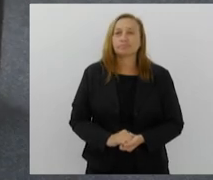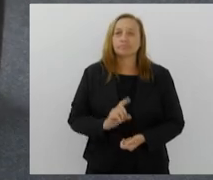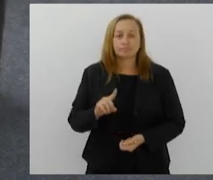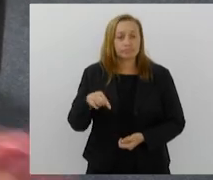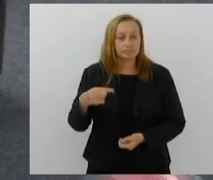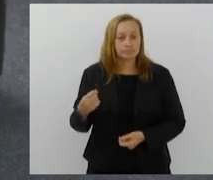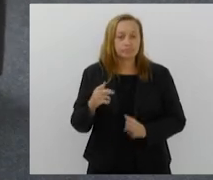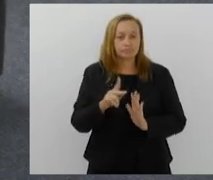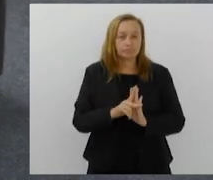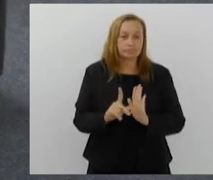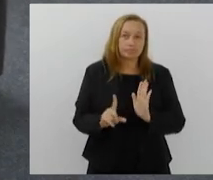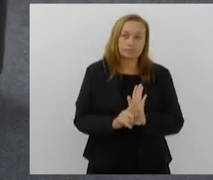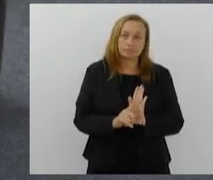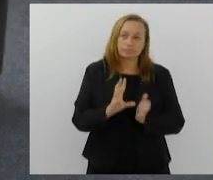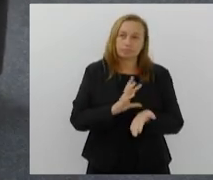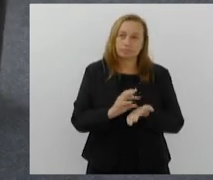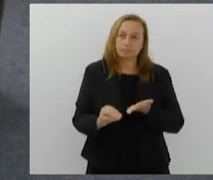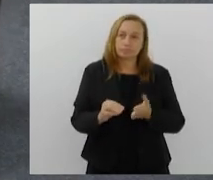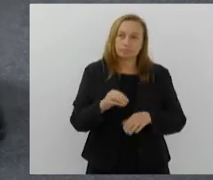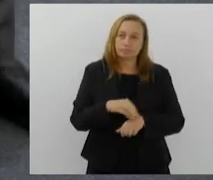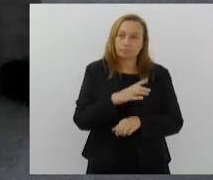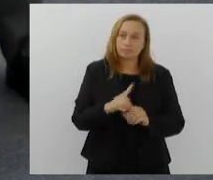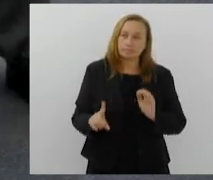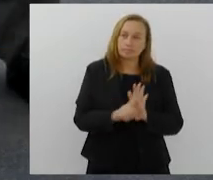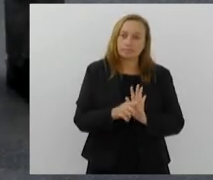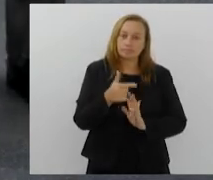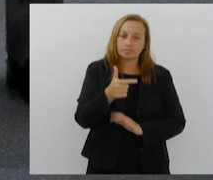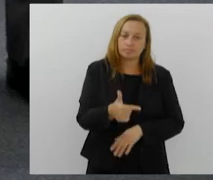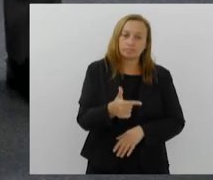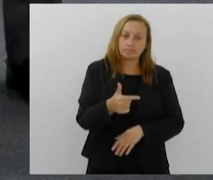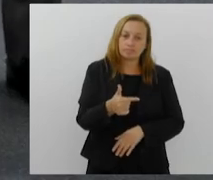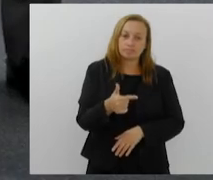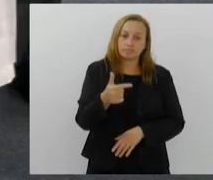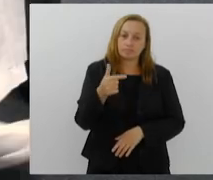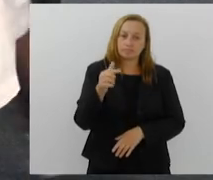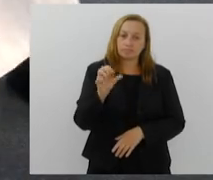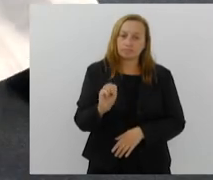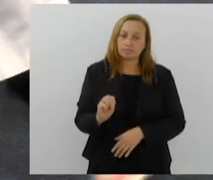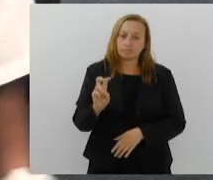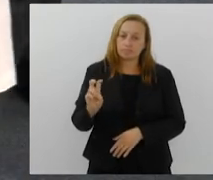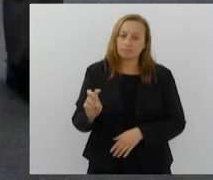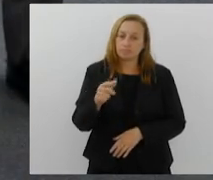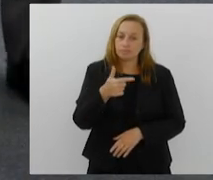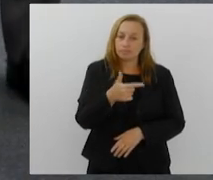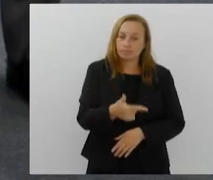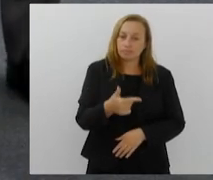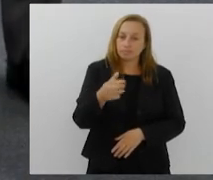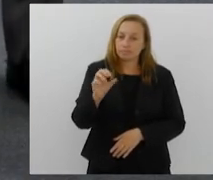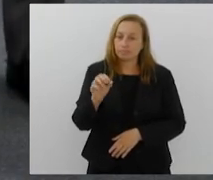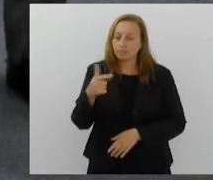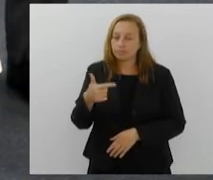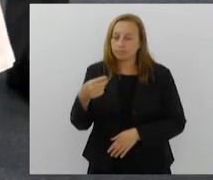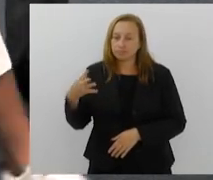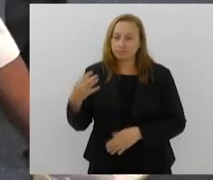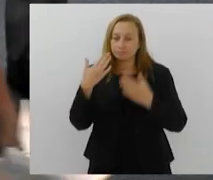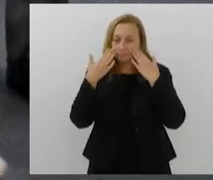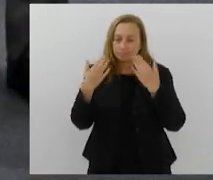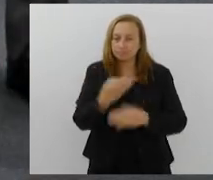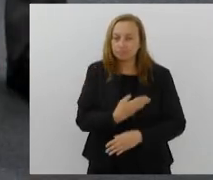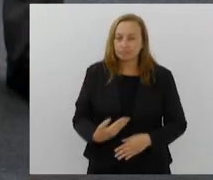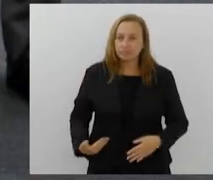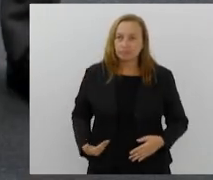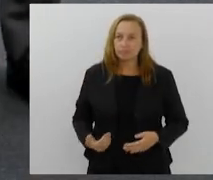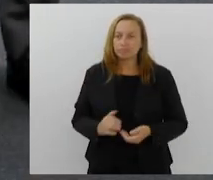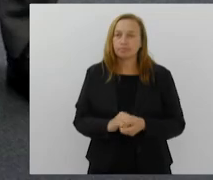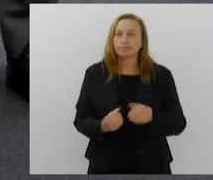pelo próximo projeto de pauta, que é a Indicação Legislativa 285 de 2024, que apresenta ao governador a